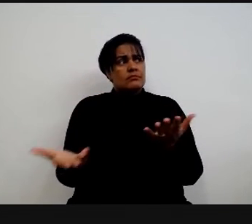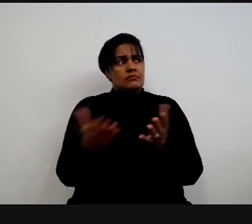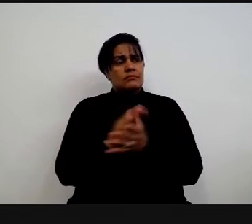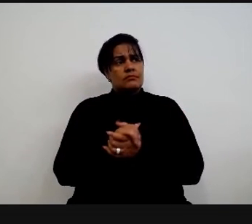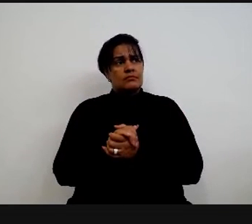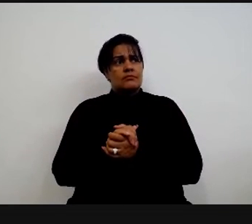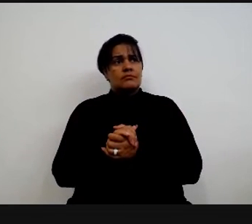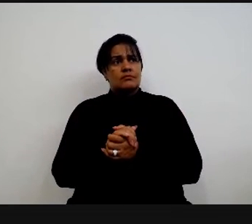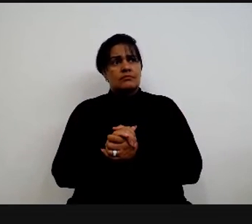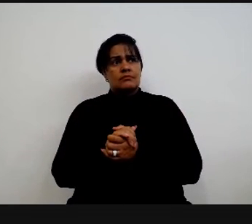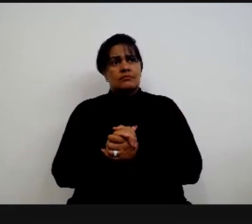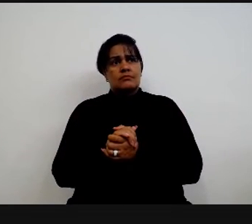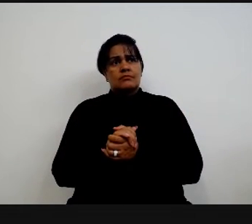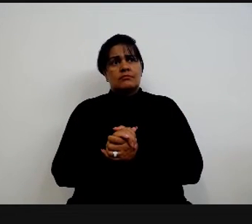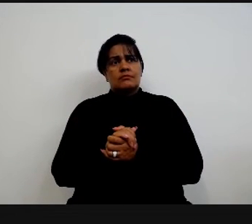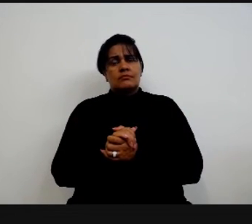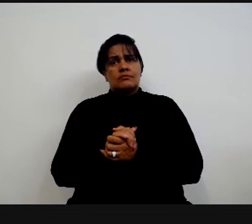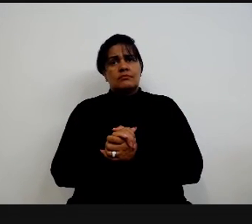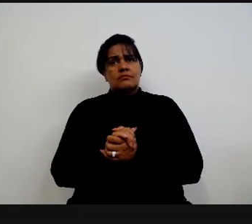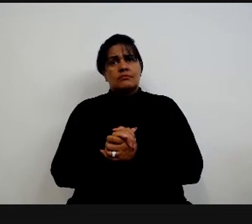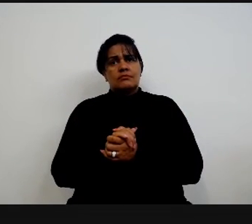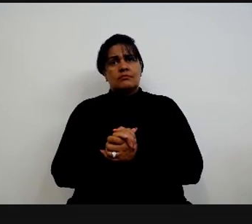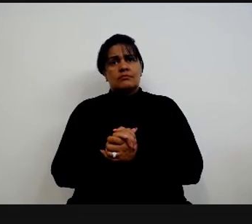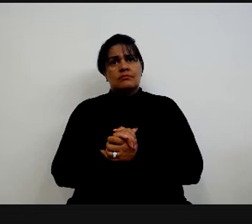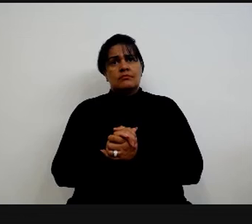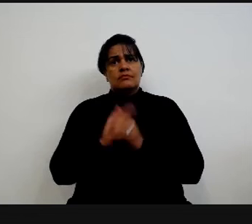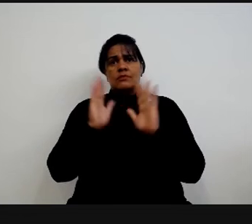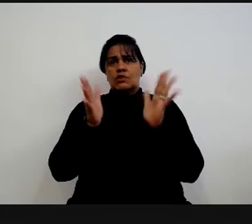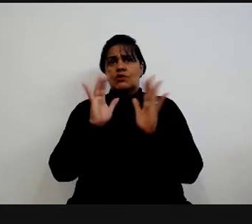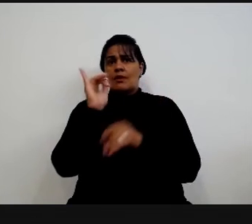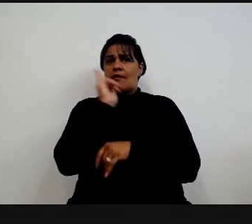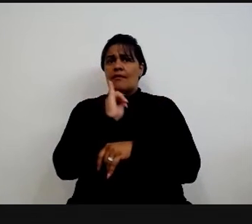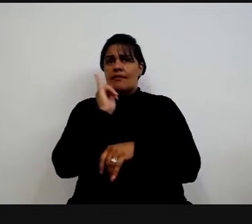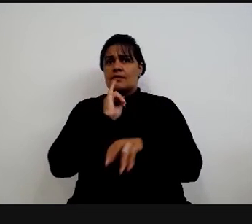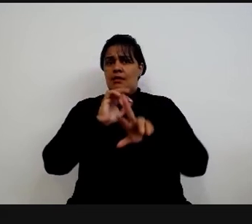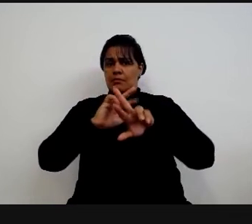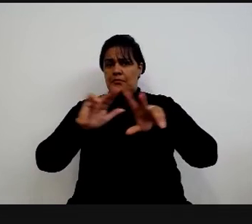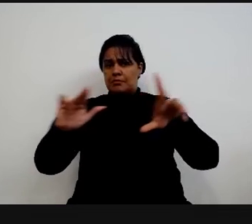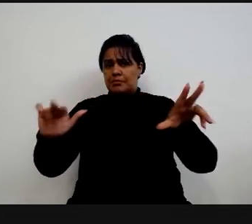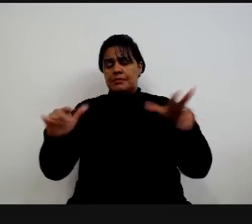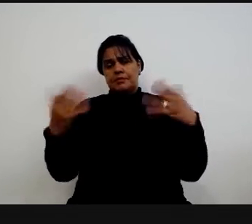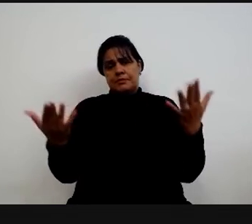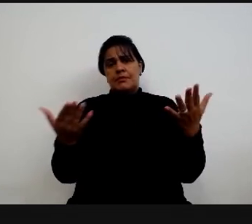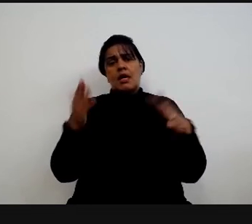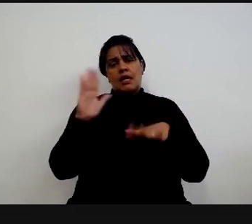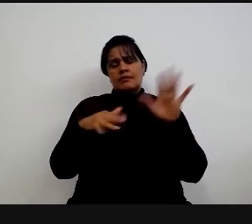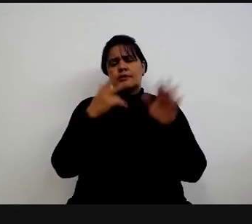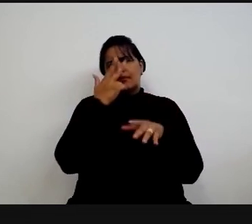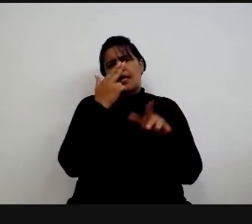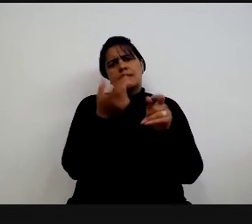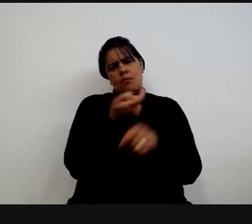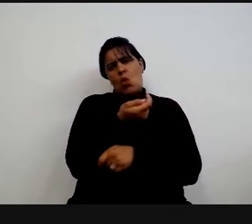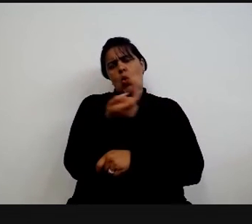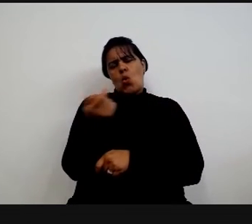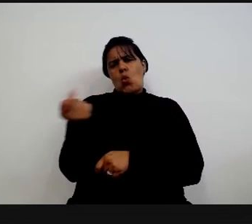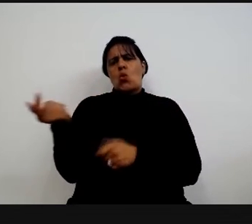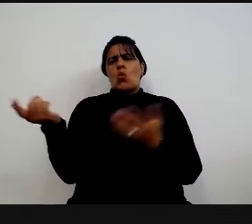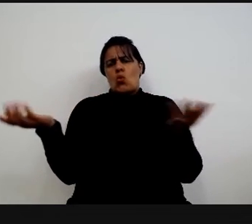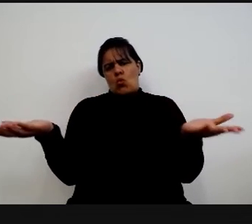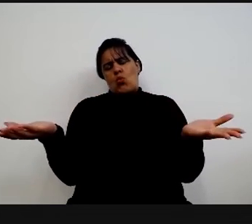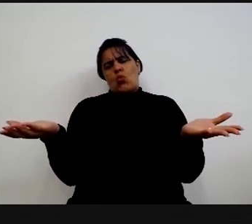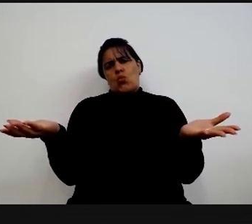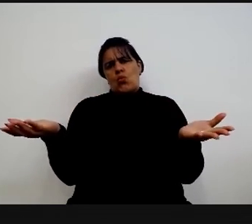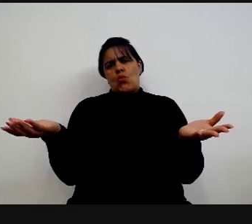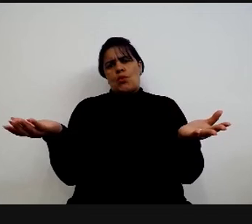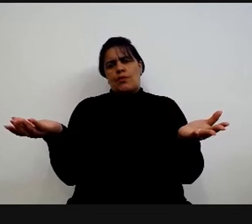foram citados, que podem parecer gotas no oceano, né? Às vezes, né? A gente pode... mas que